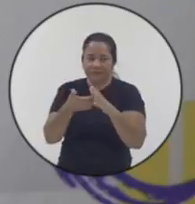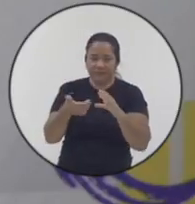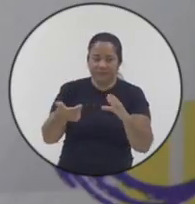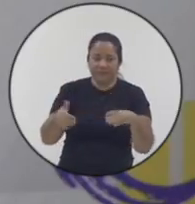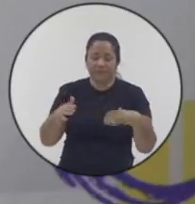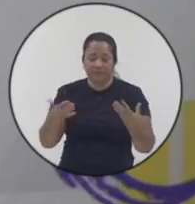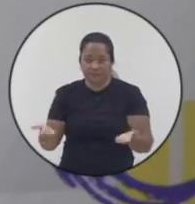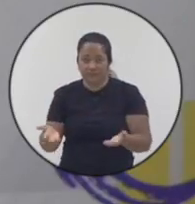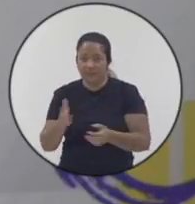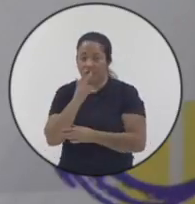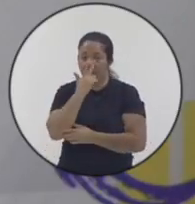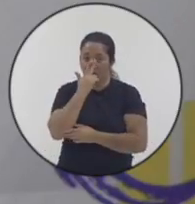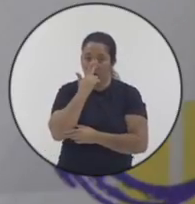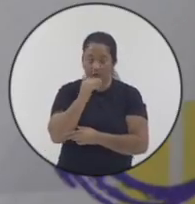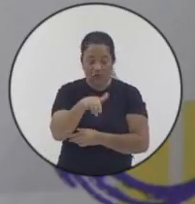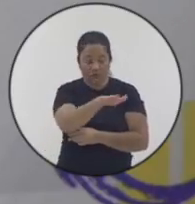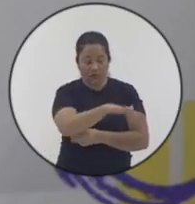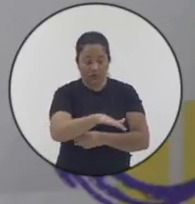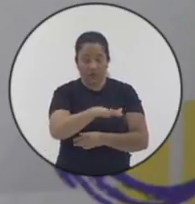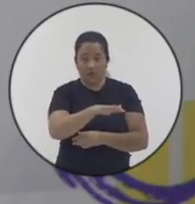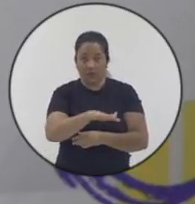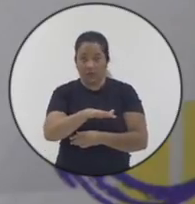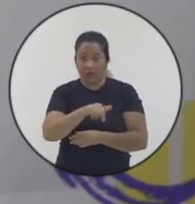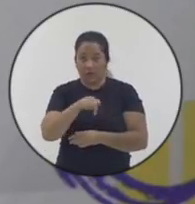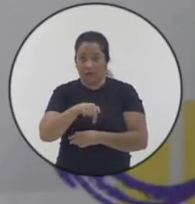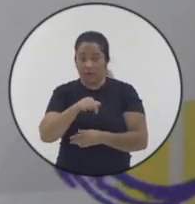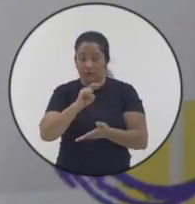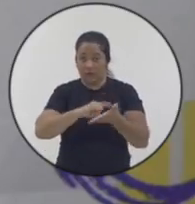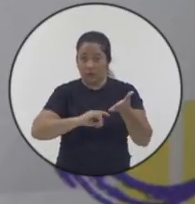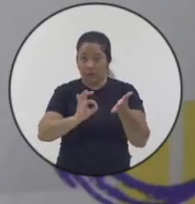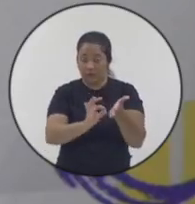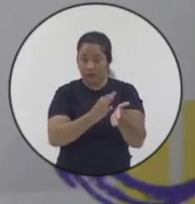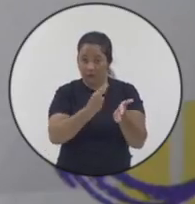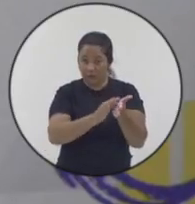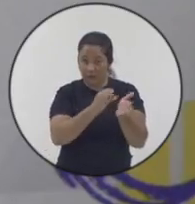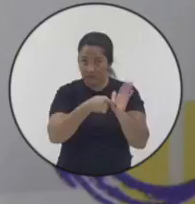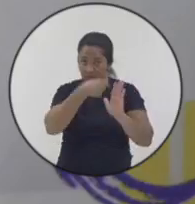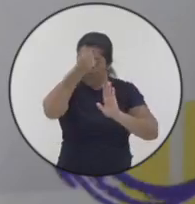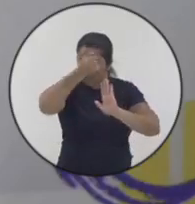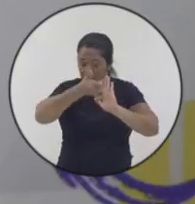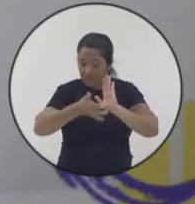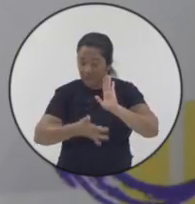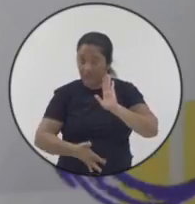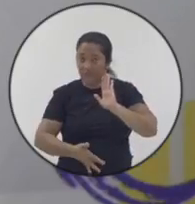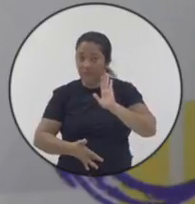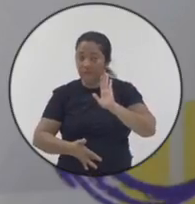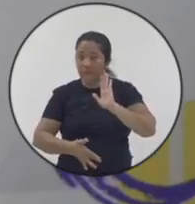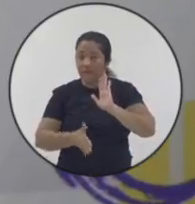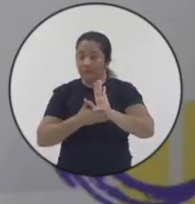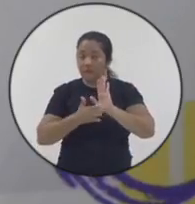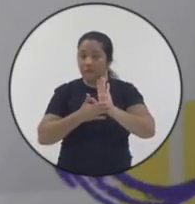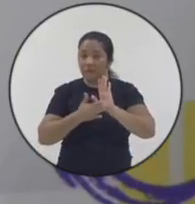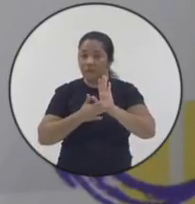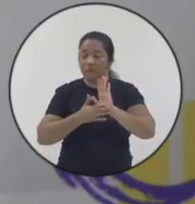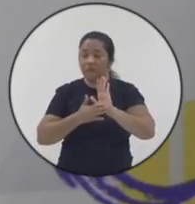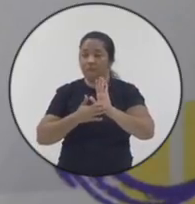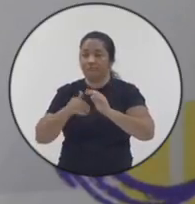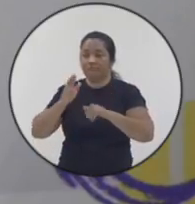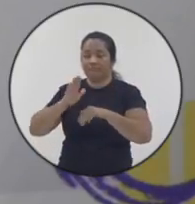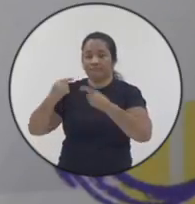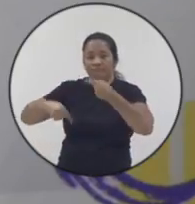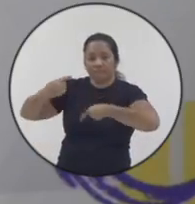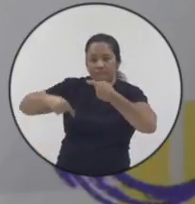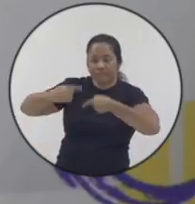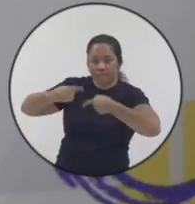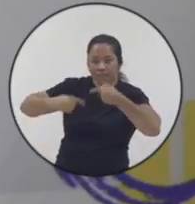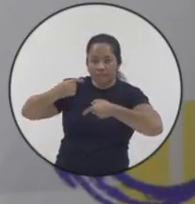Então, acho que esse espaço da resolução marca um espaço-chave de modo a propor um debate mais amplo sobre isso, um debate